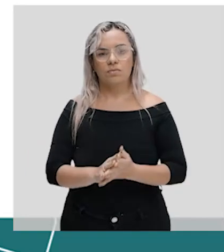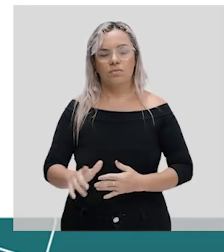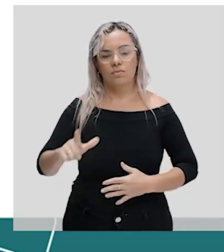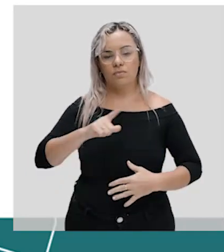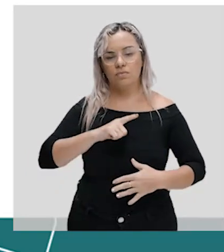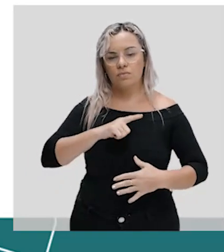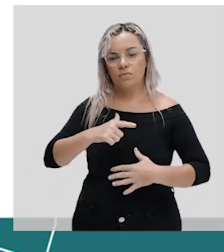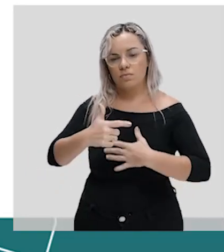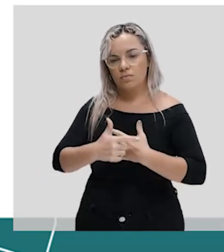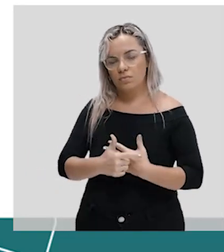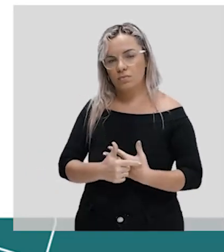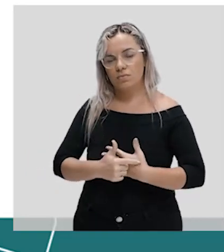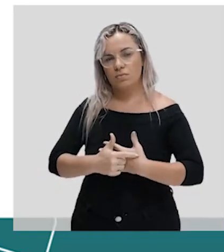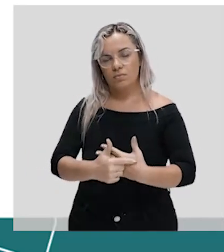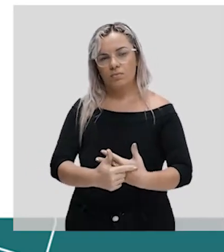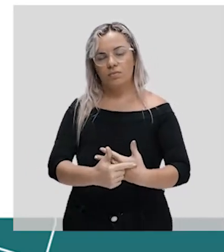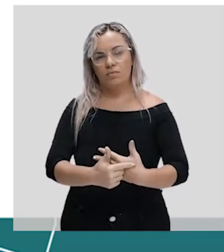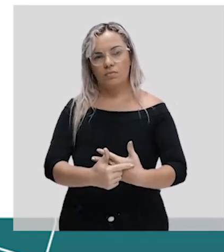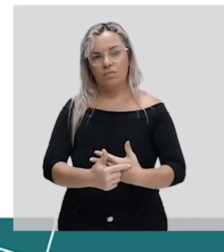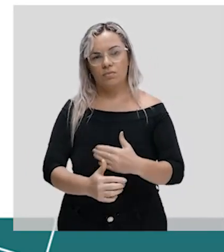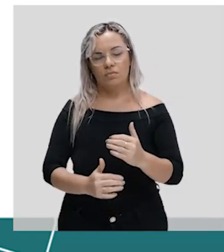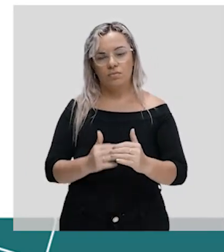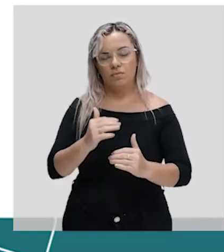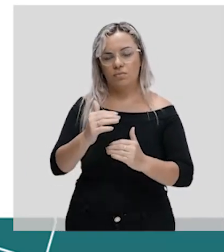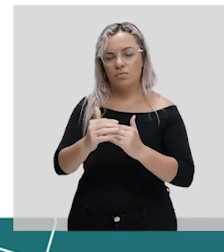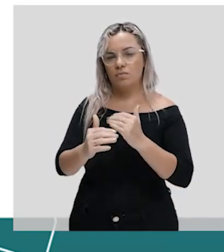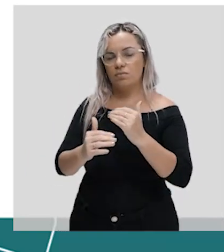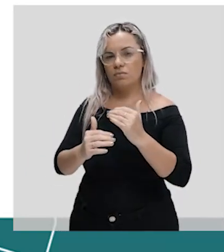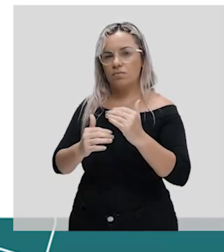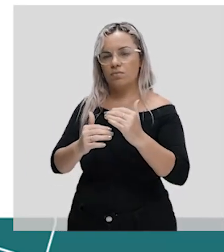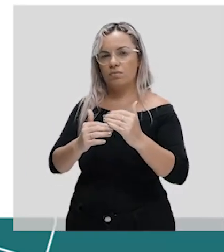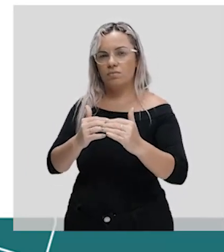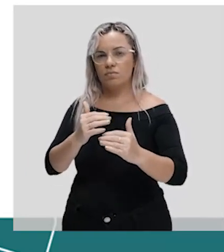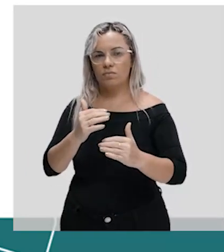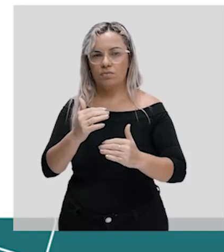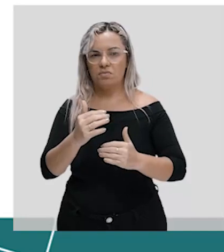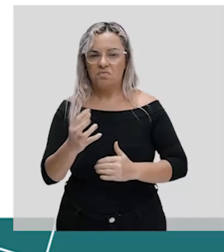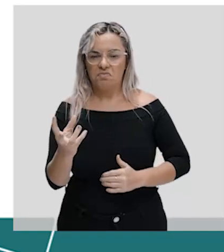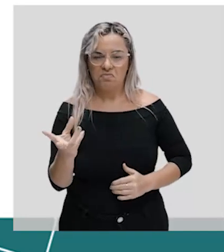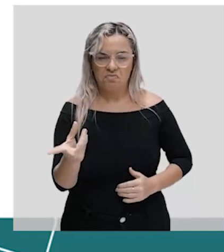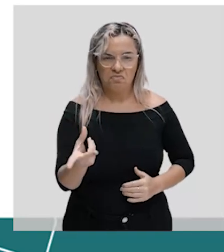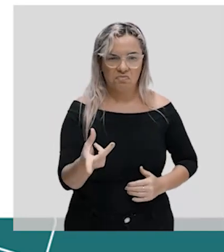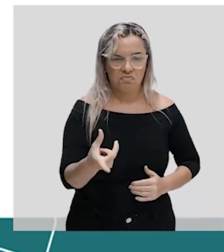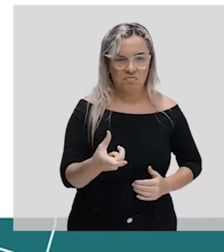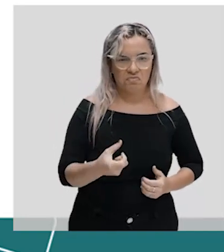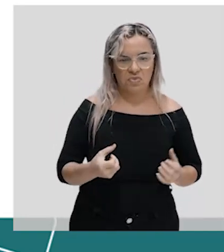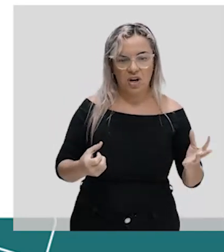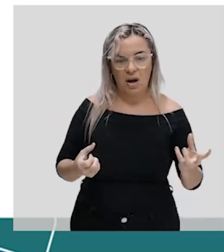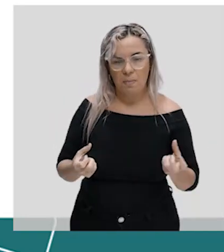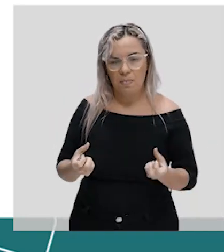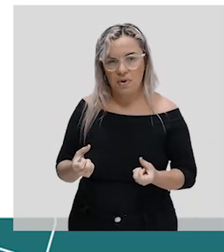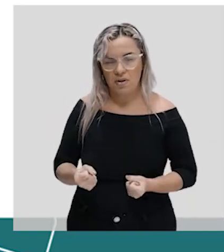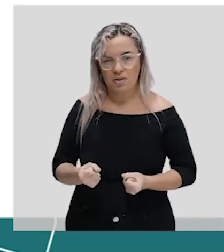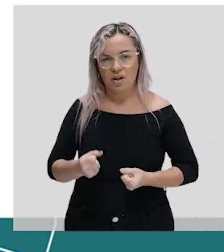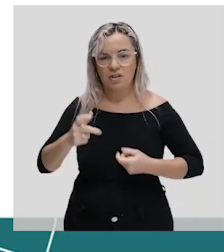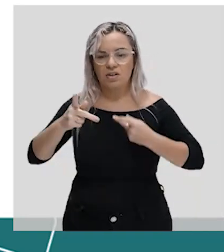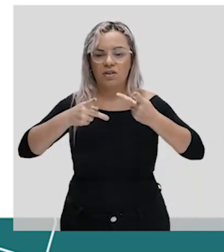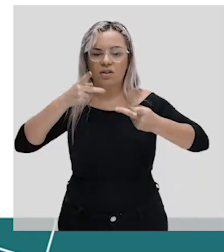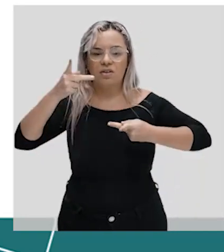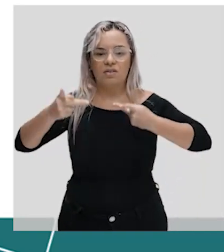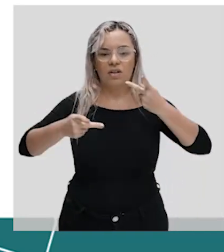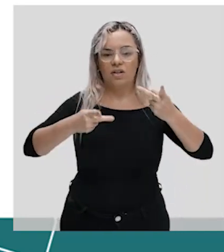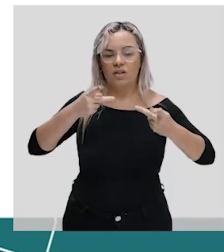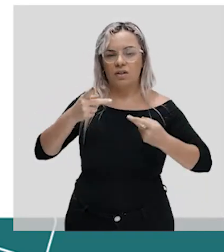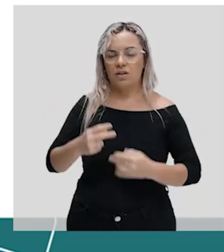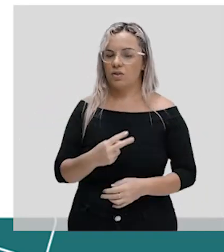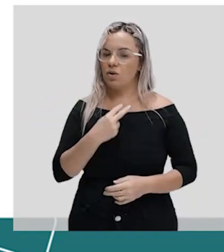exercer e desenvolver em nós, e desenvolver essa habilidade de ato da fala, que não pode ser